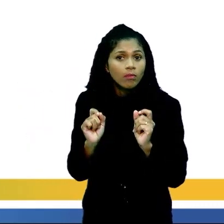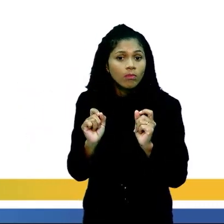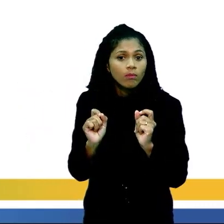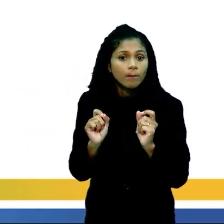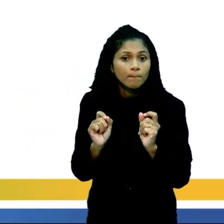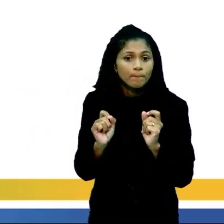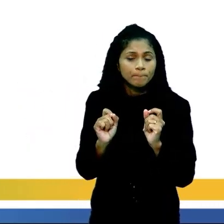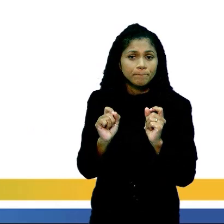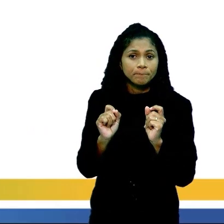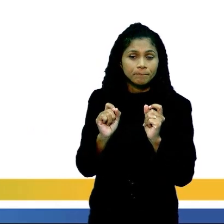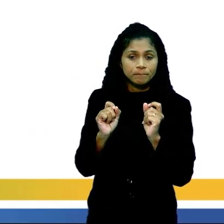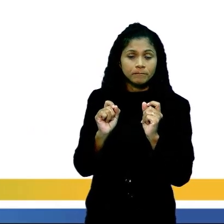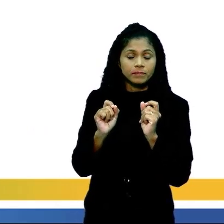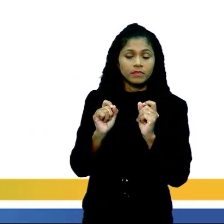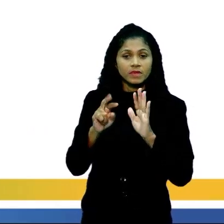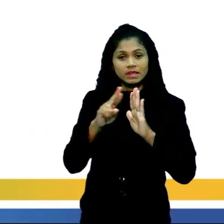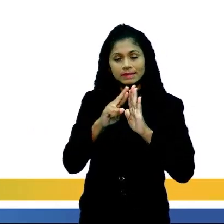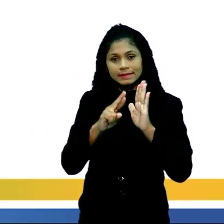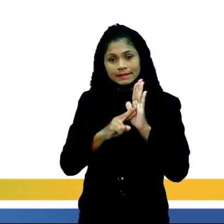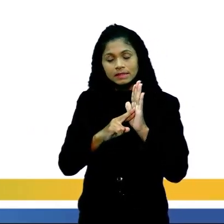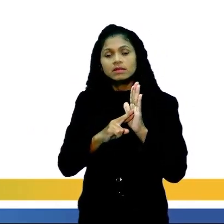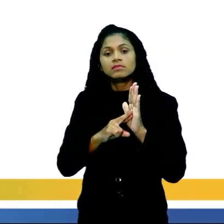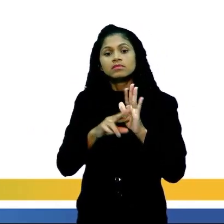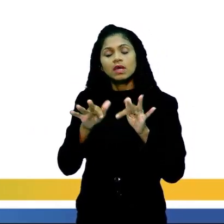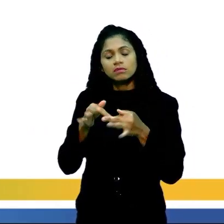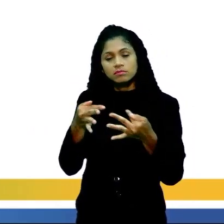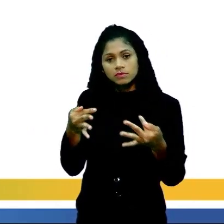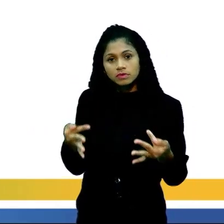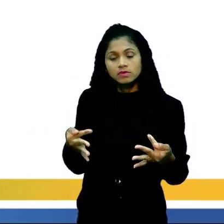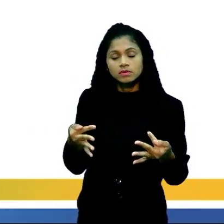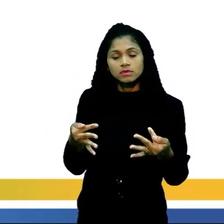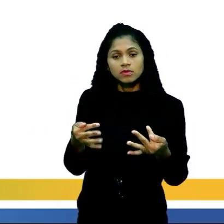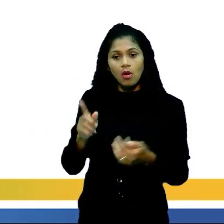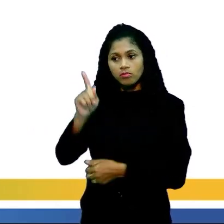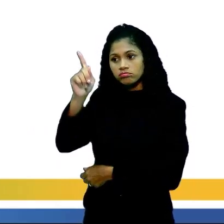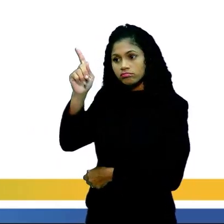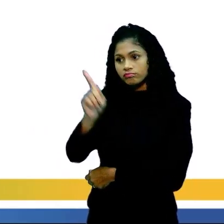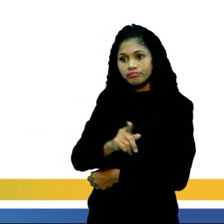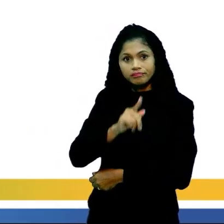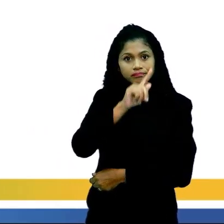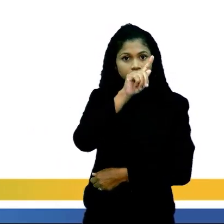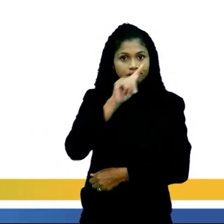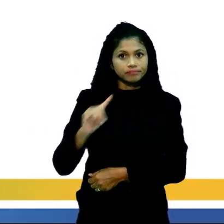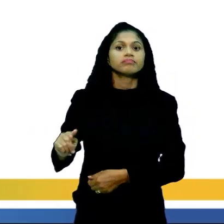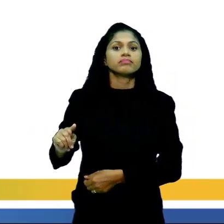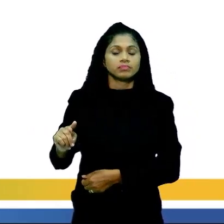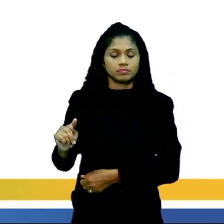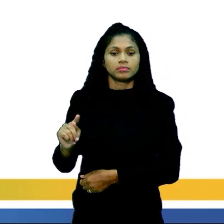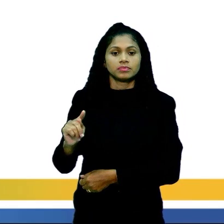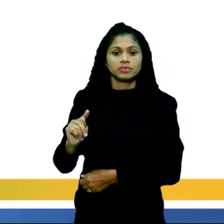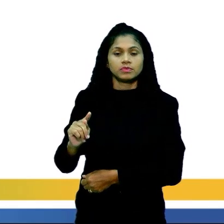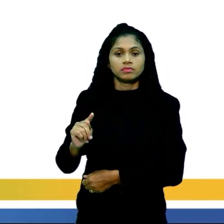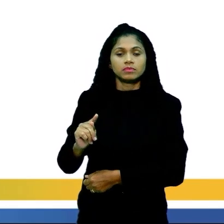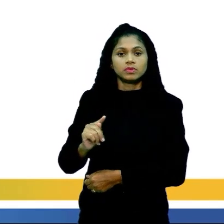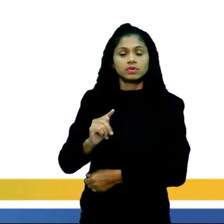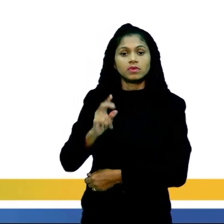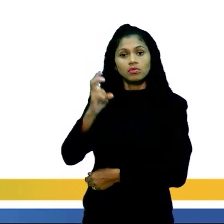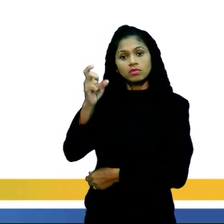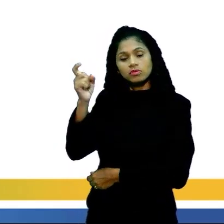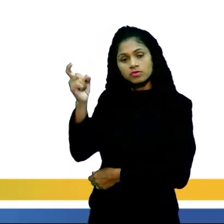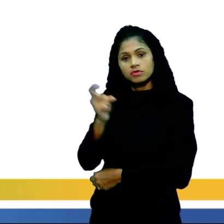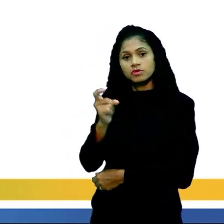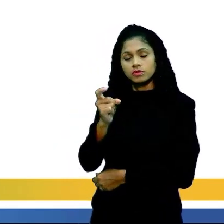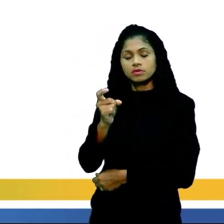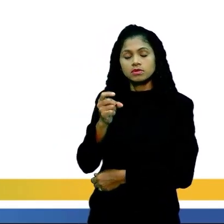multiplicar os meios, né, os extremos, pelos meios. Ou seja, x é igual a 600